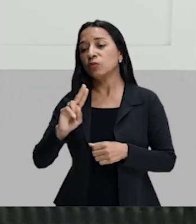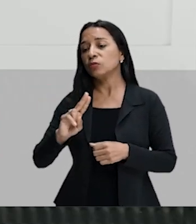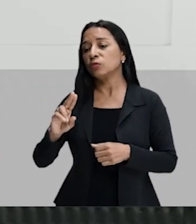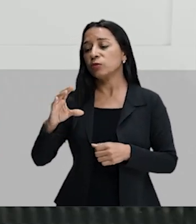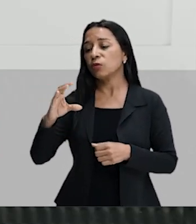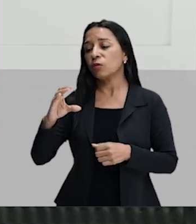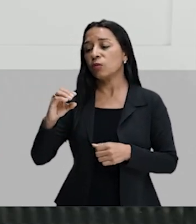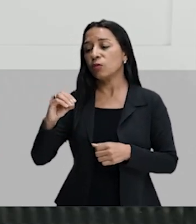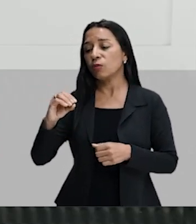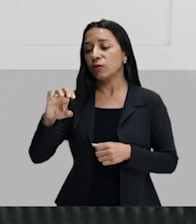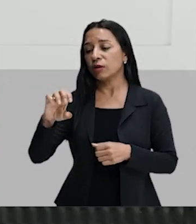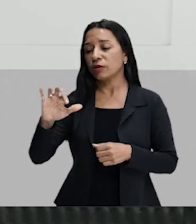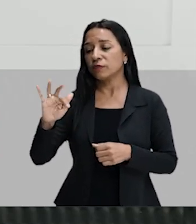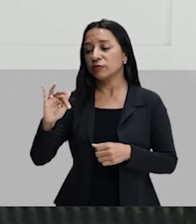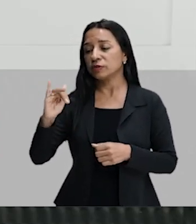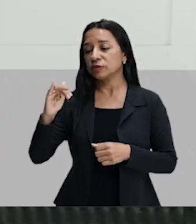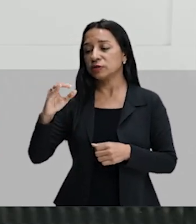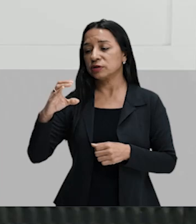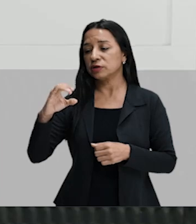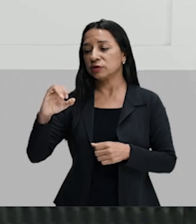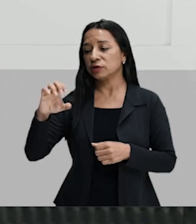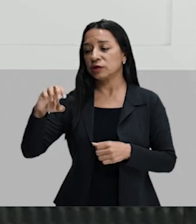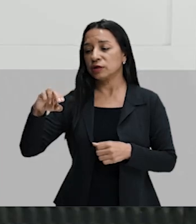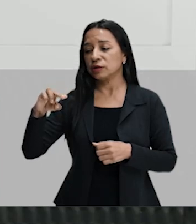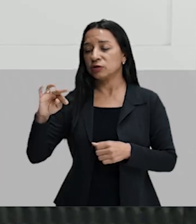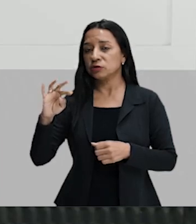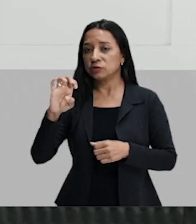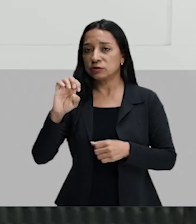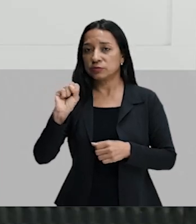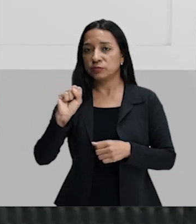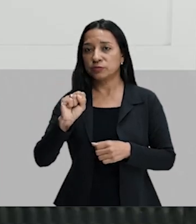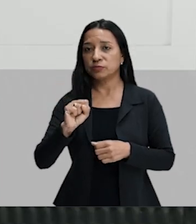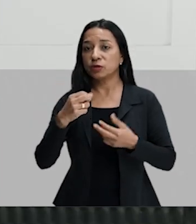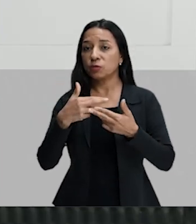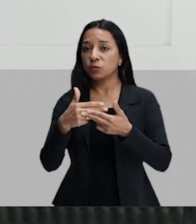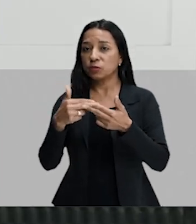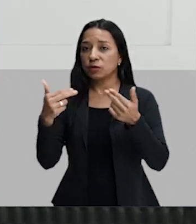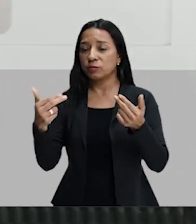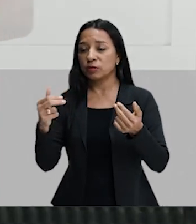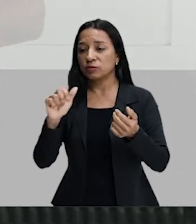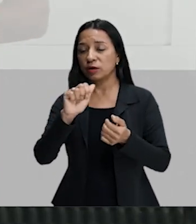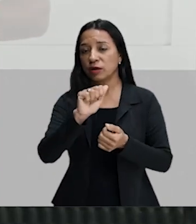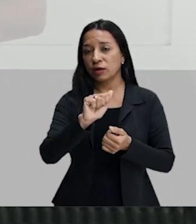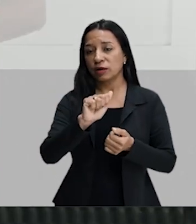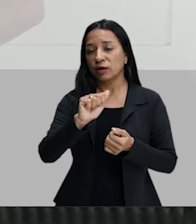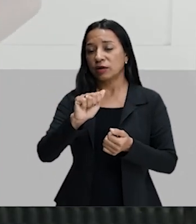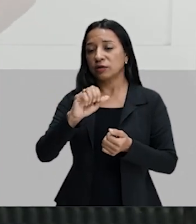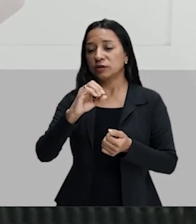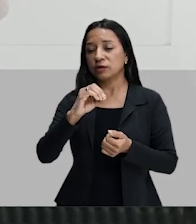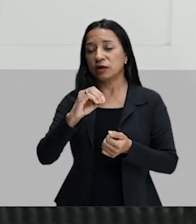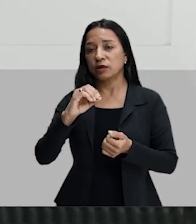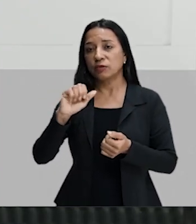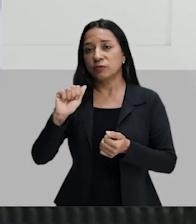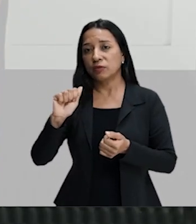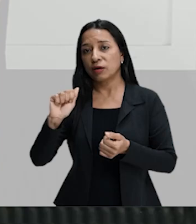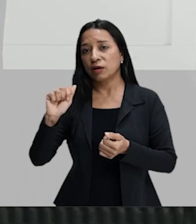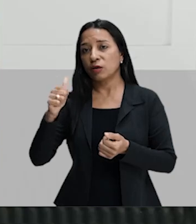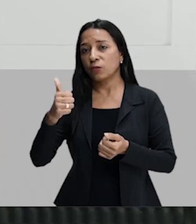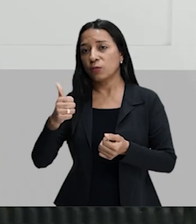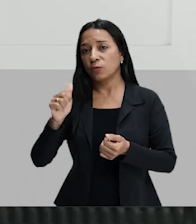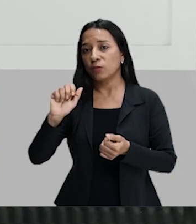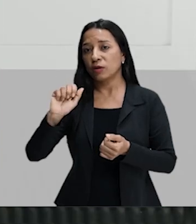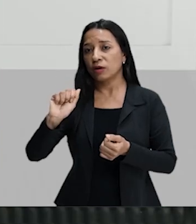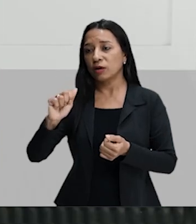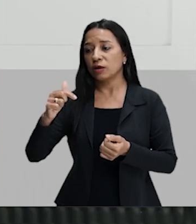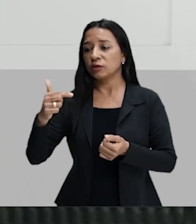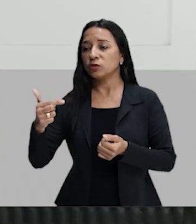Coeficientes do polinômio. Beleza? Então são esses elementos A0, A1, A2 recebem o nome de